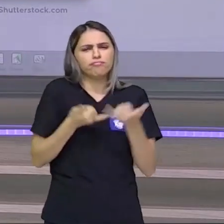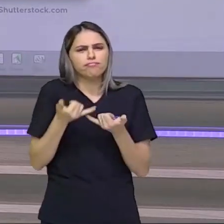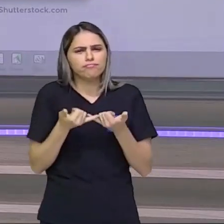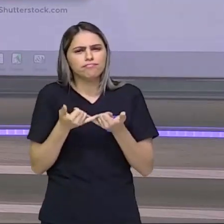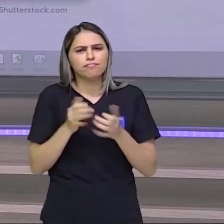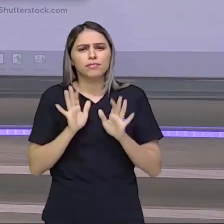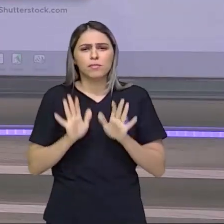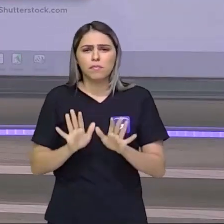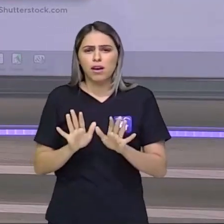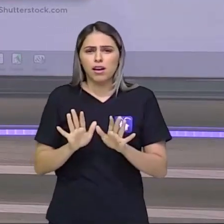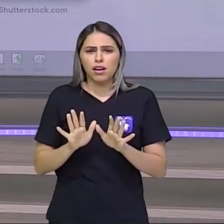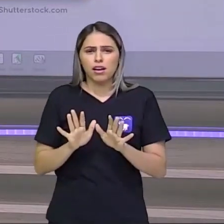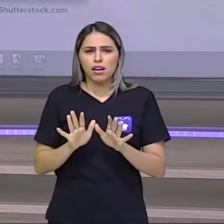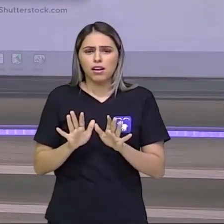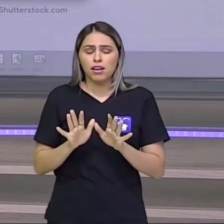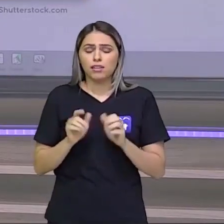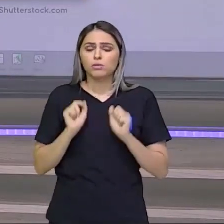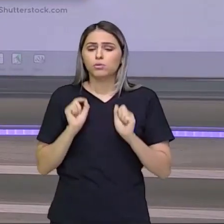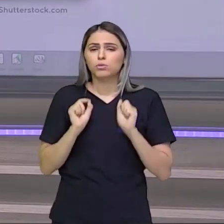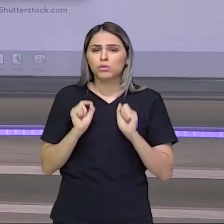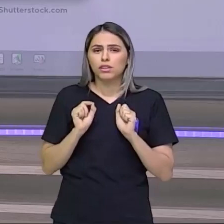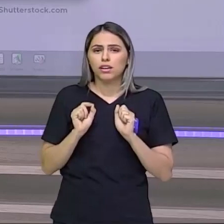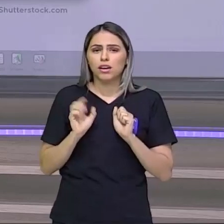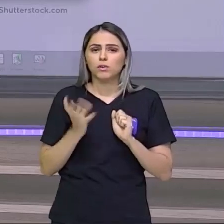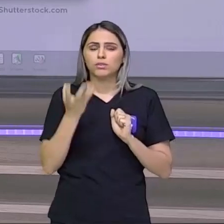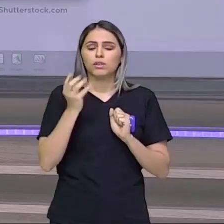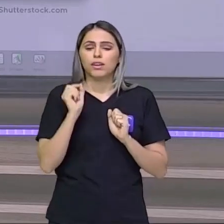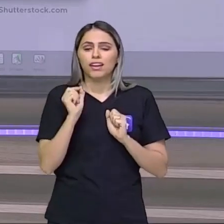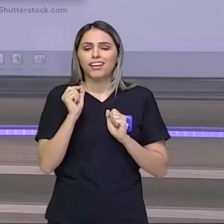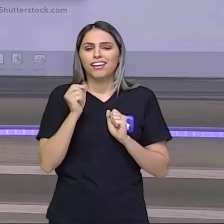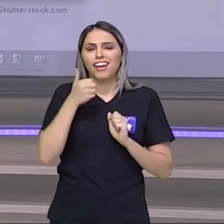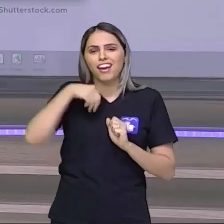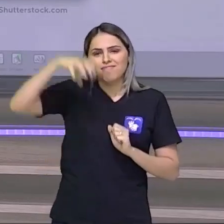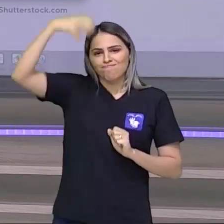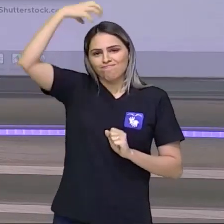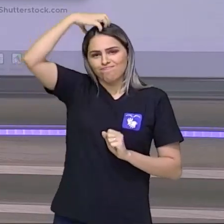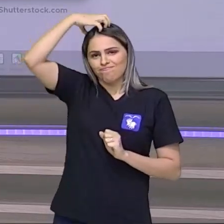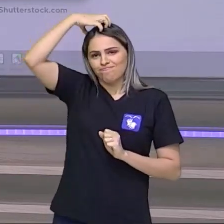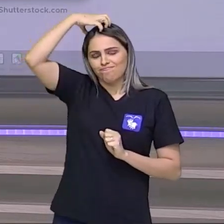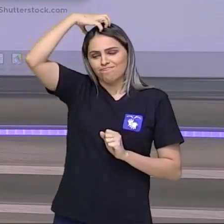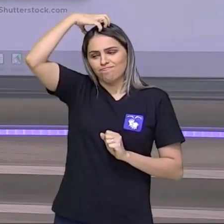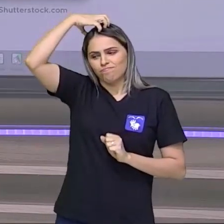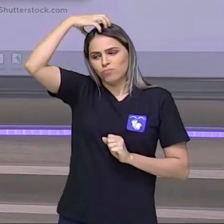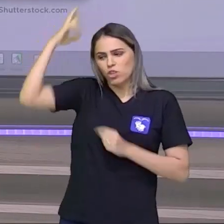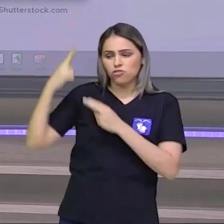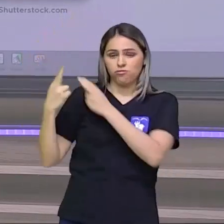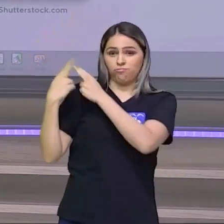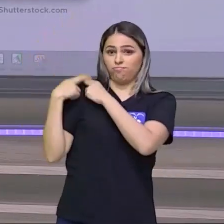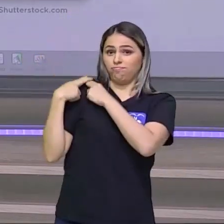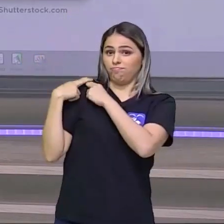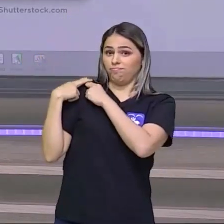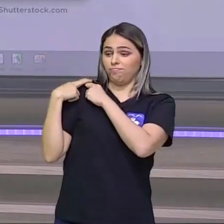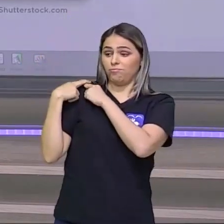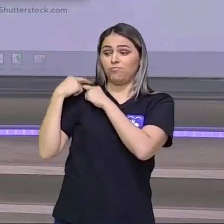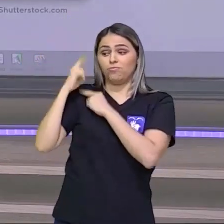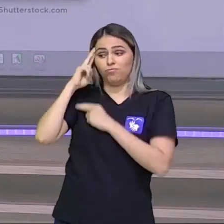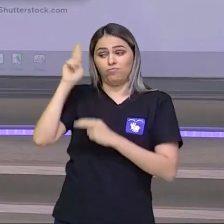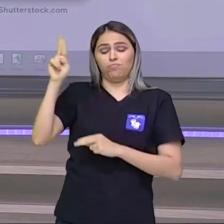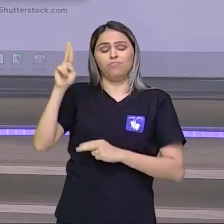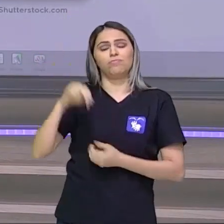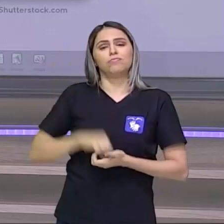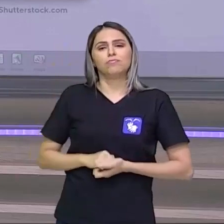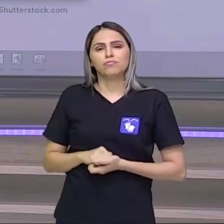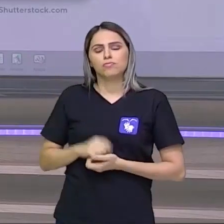pouco. Mas só que ela não contava com a rainha das formigas. A rainha das formigas passou e ela viu que a